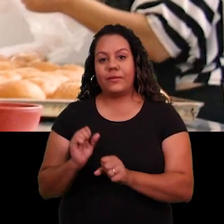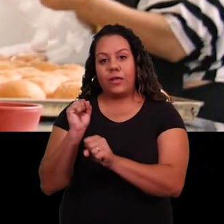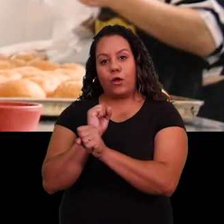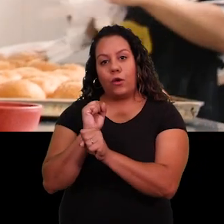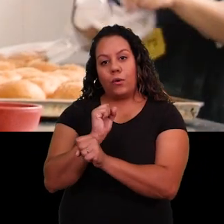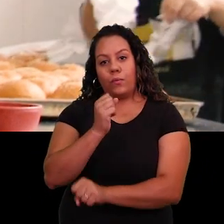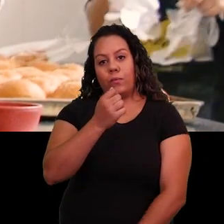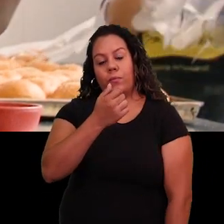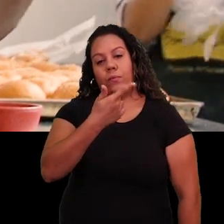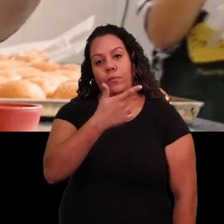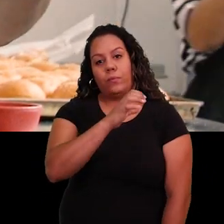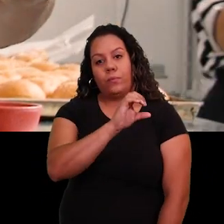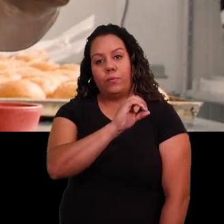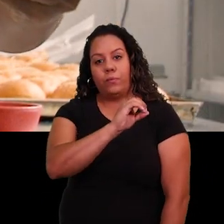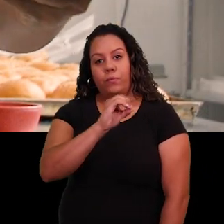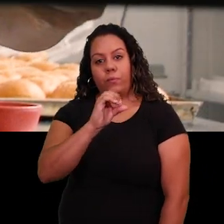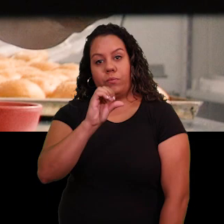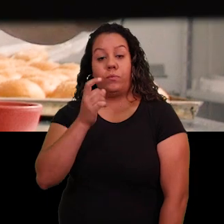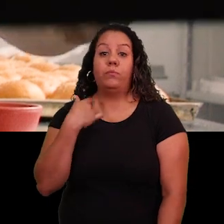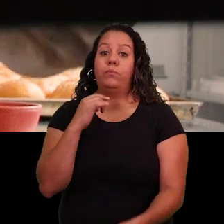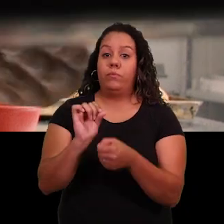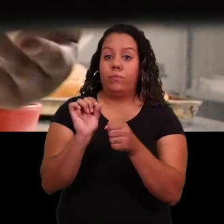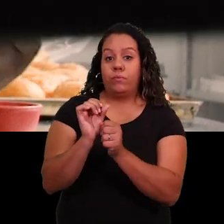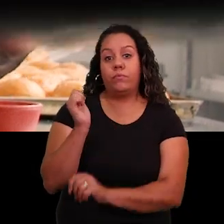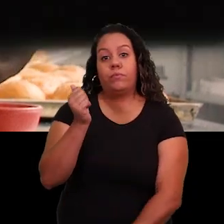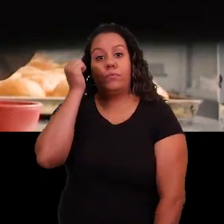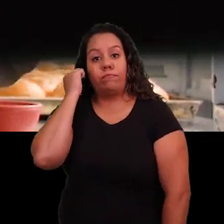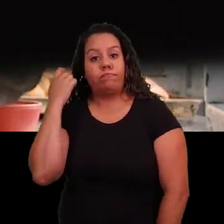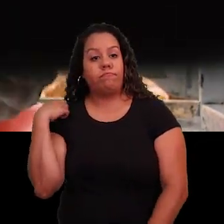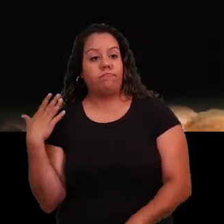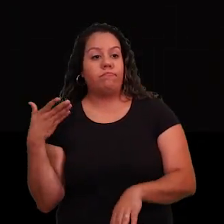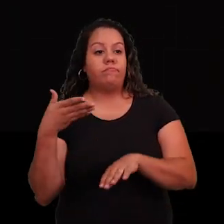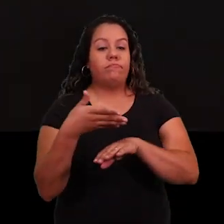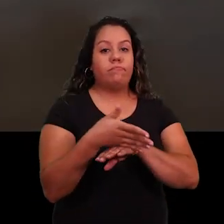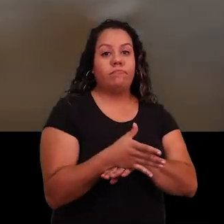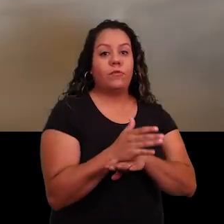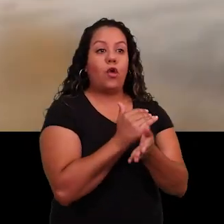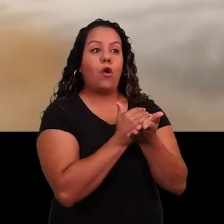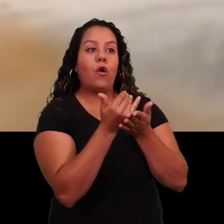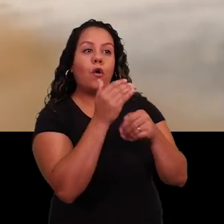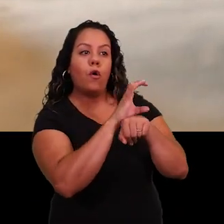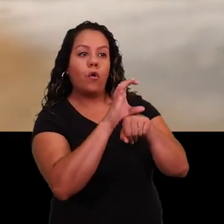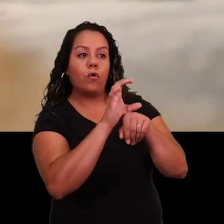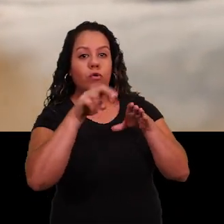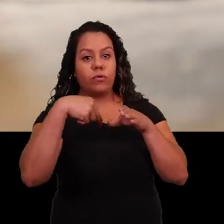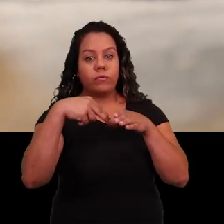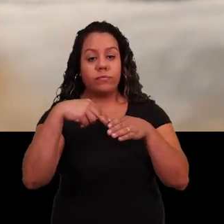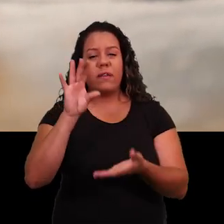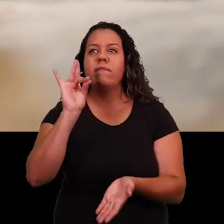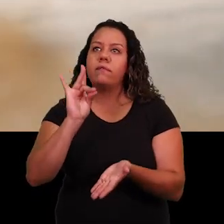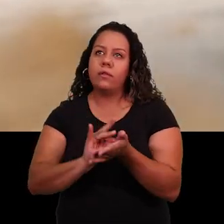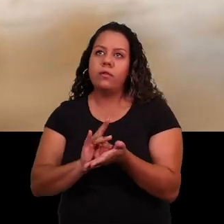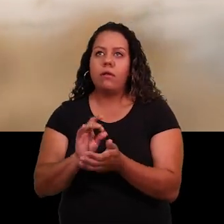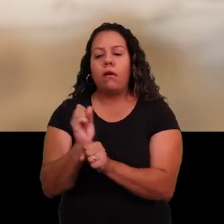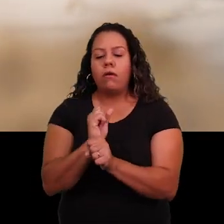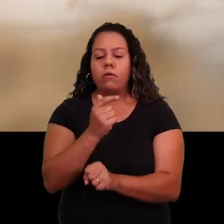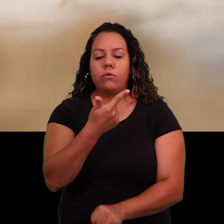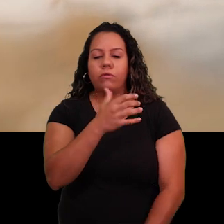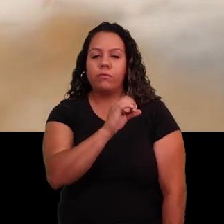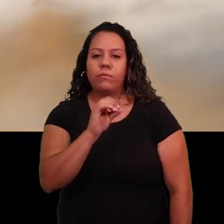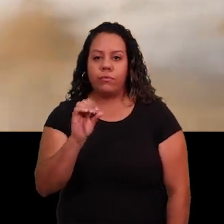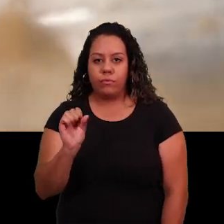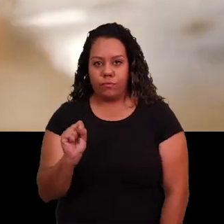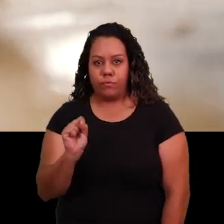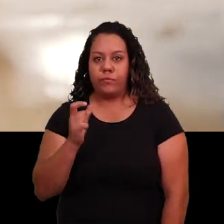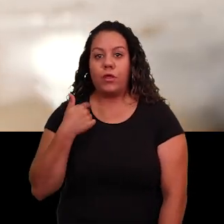2009 eu fui fazer vestibular e estava iniciando o curso de nutrição. Na verdade, 2008, né? Aí eu consegui entrar na primeira turma